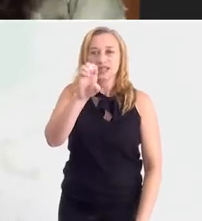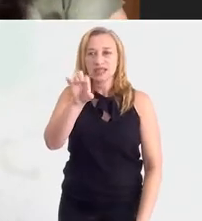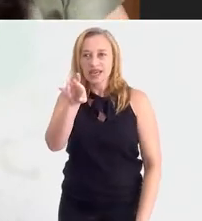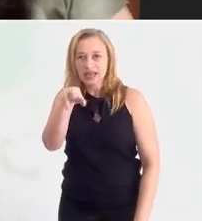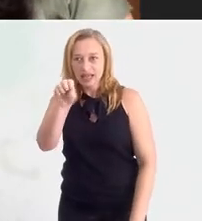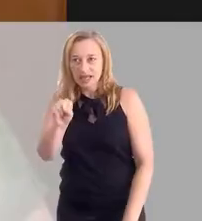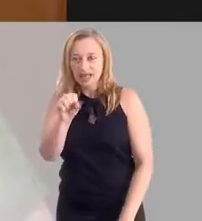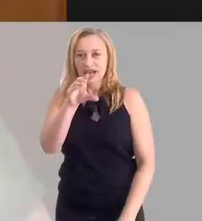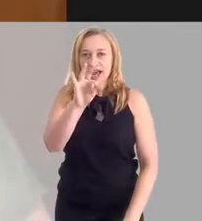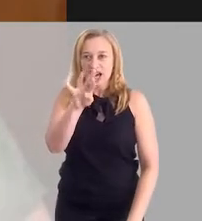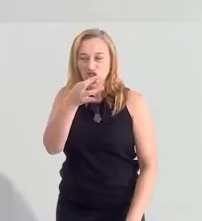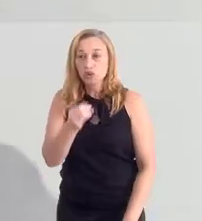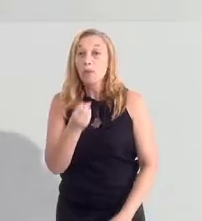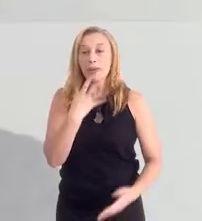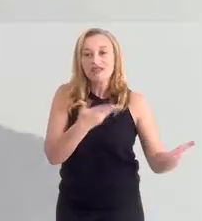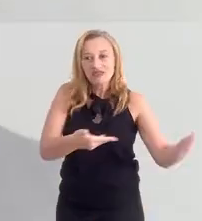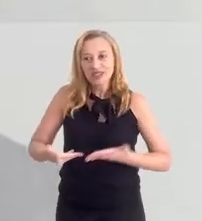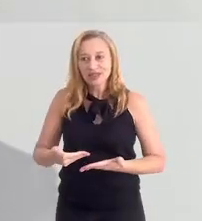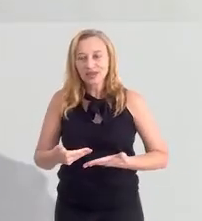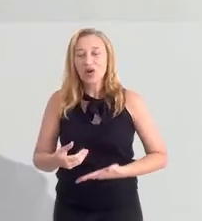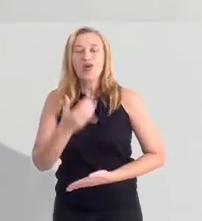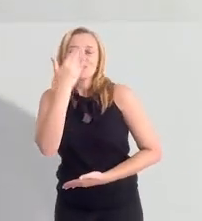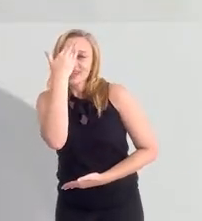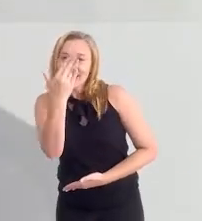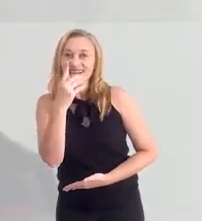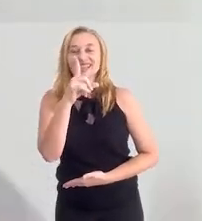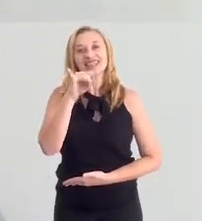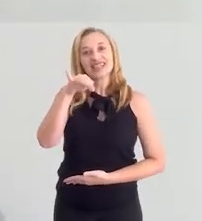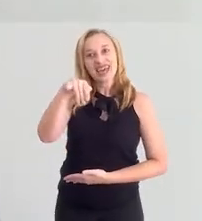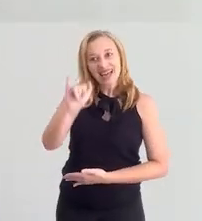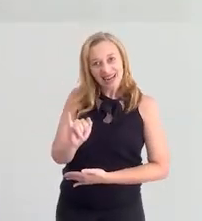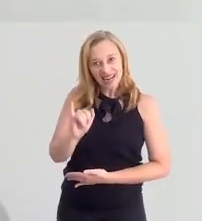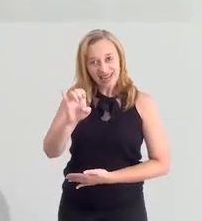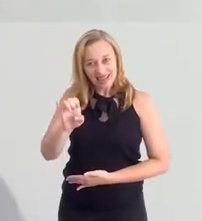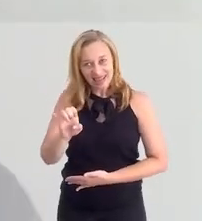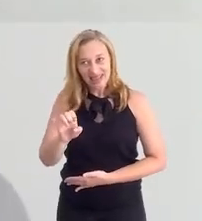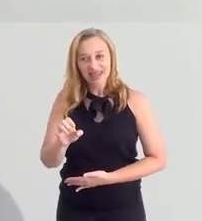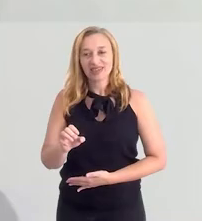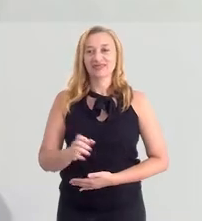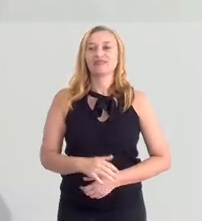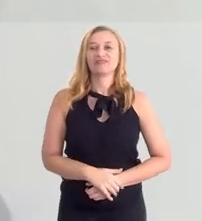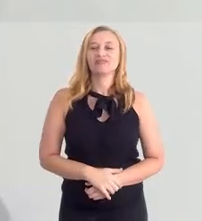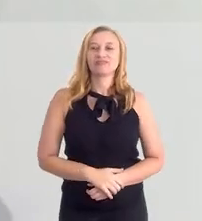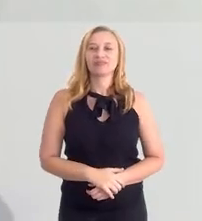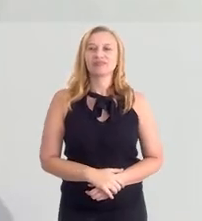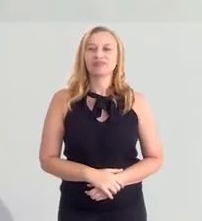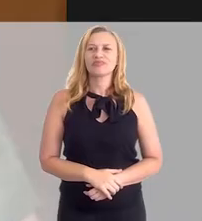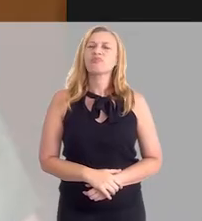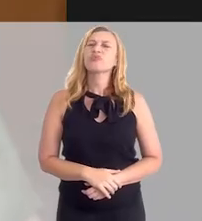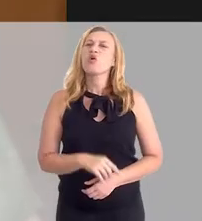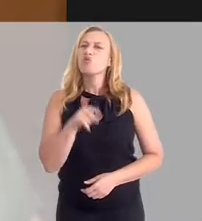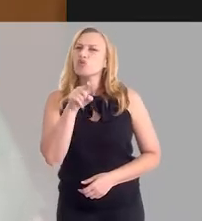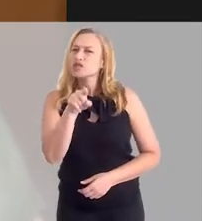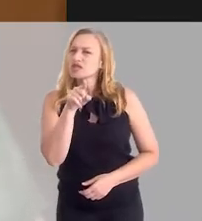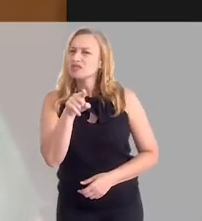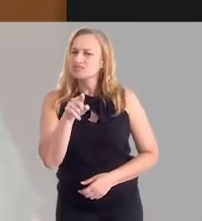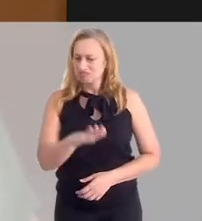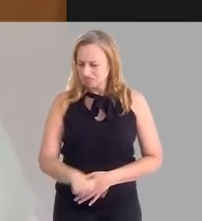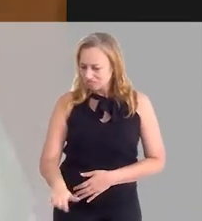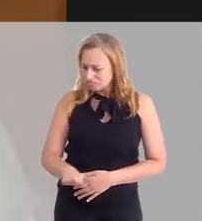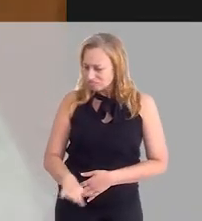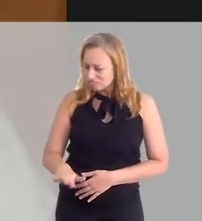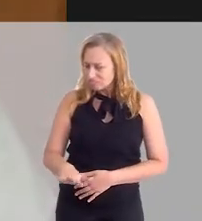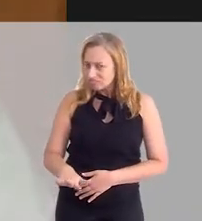programa. Muito obrigado, Daniela. É um prazer conversar com você e com os que nos assistem. Agora, você teve uma infância